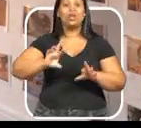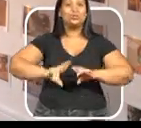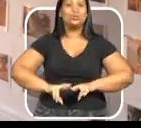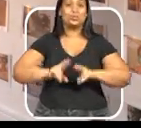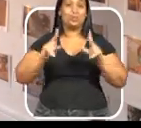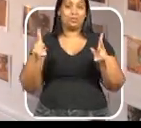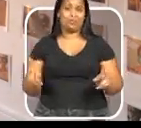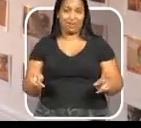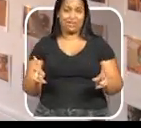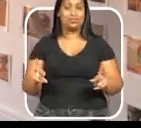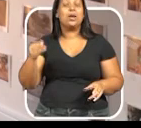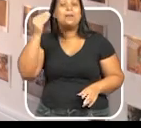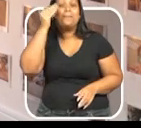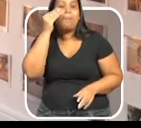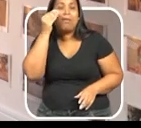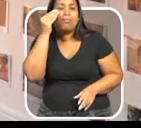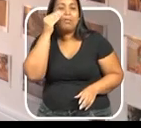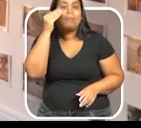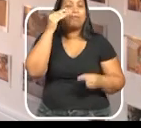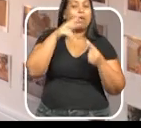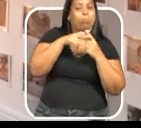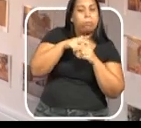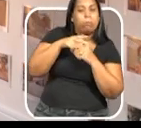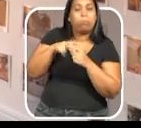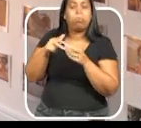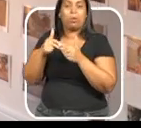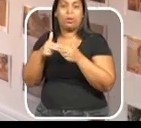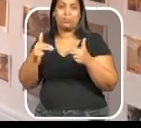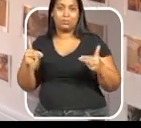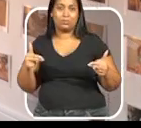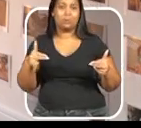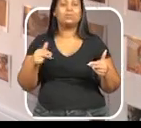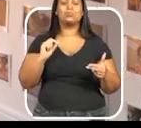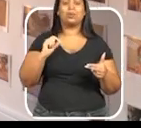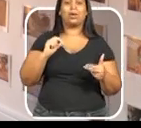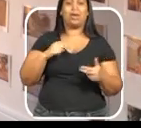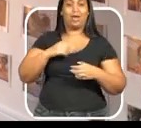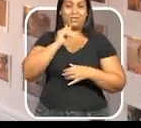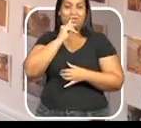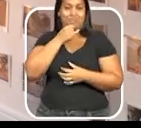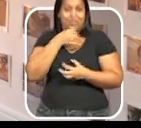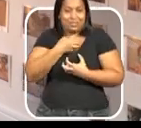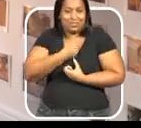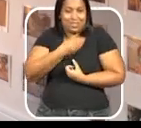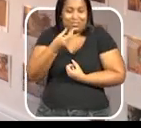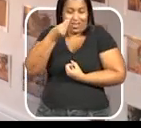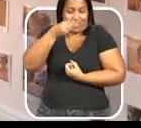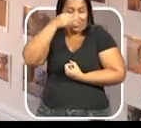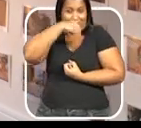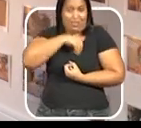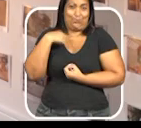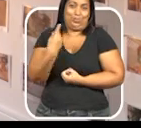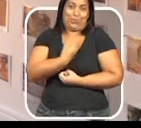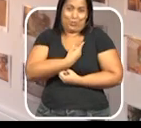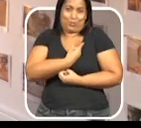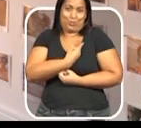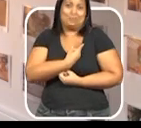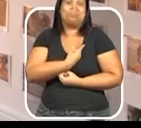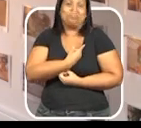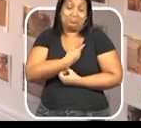diferente para tentar reparar essas feridas que esse modelo deixou na gente, sabe? Então, ao mesmo tempo em que